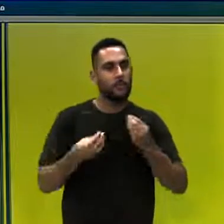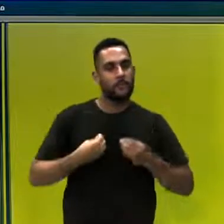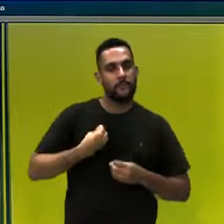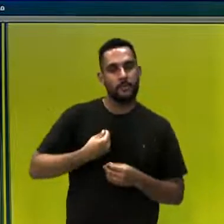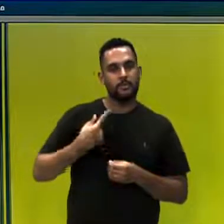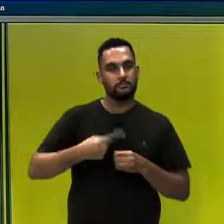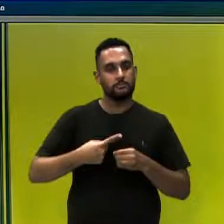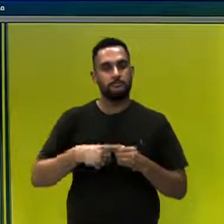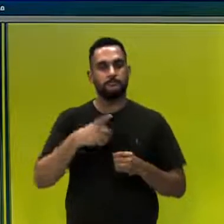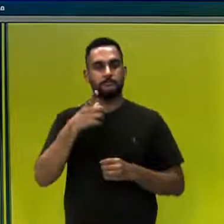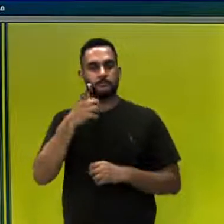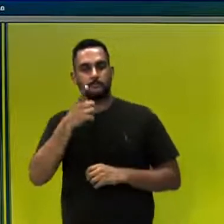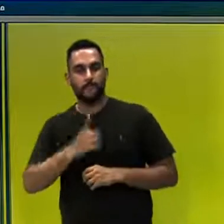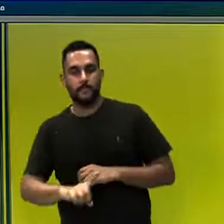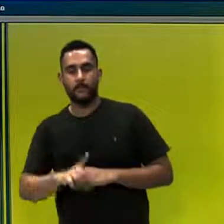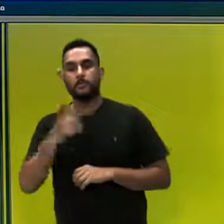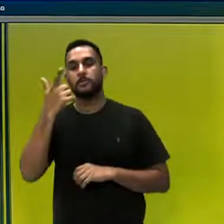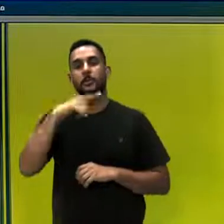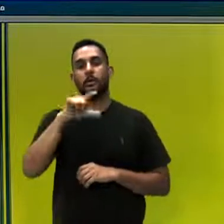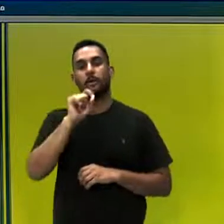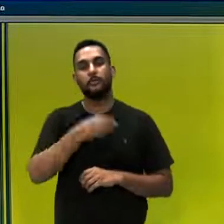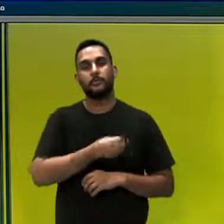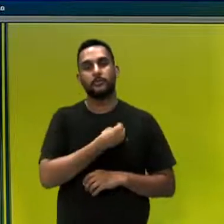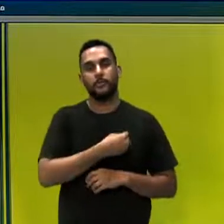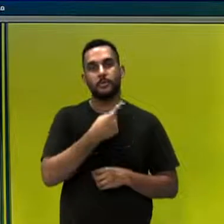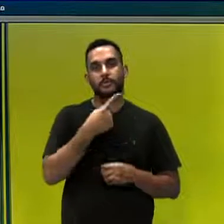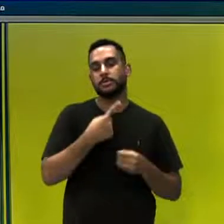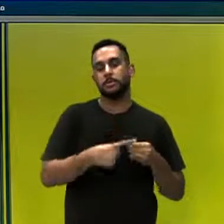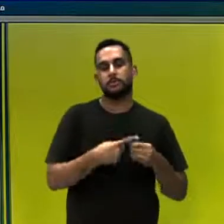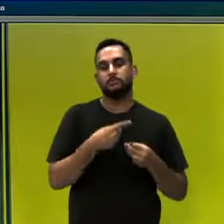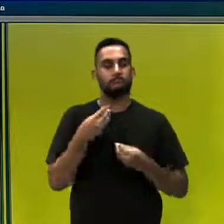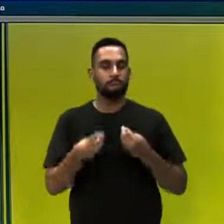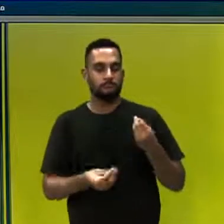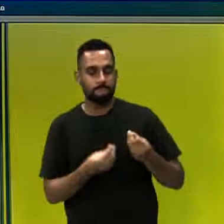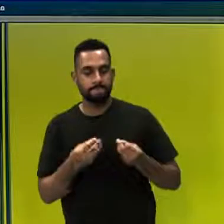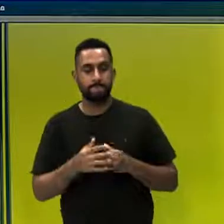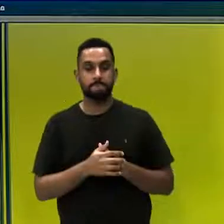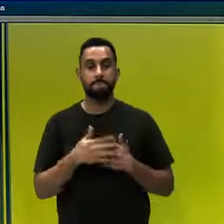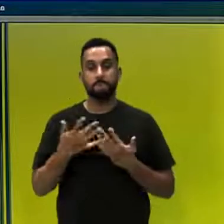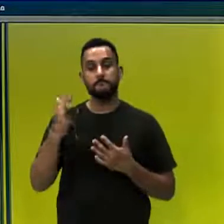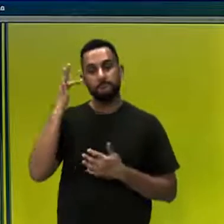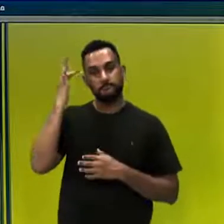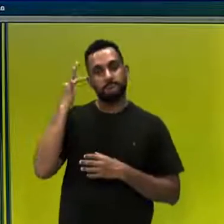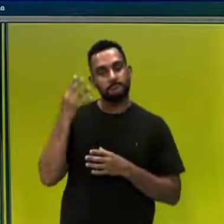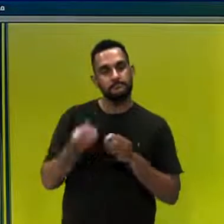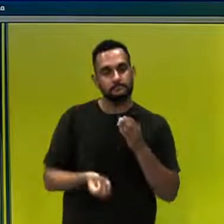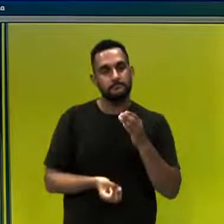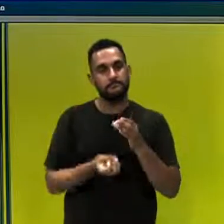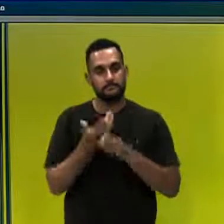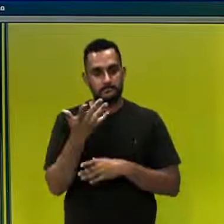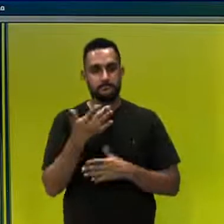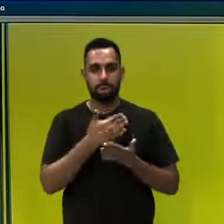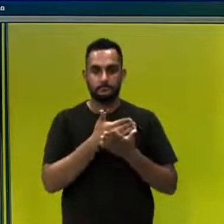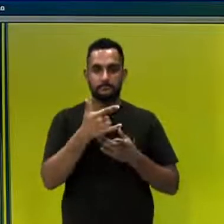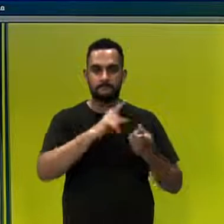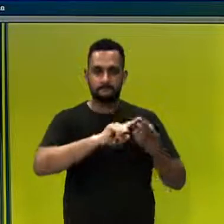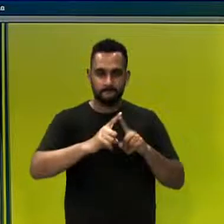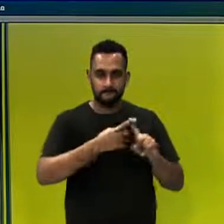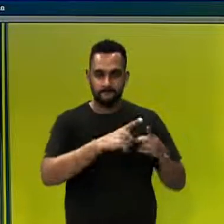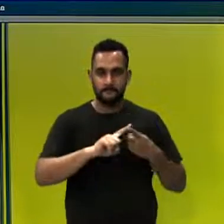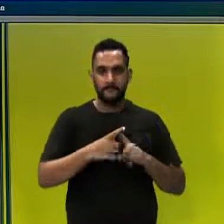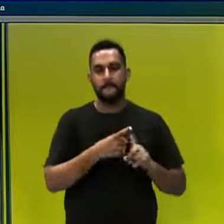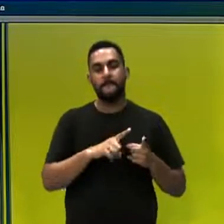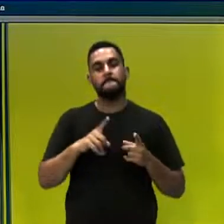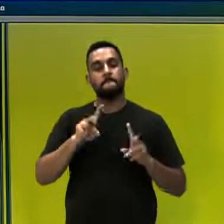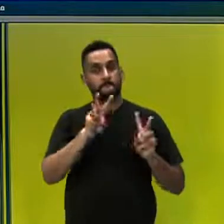sobre direitos de quem, né, dentro do espaço da cidade. E aí a filosofia surgindo a partir desses debates sobre a